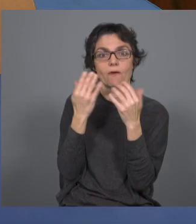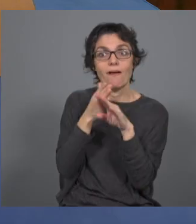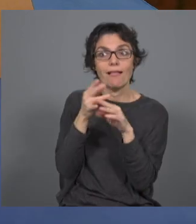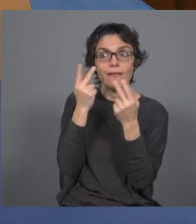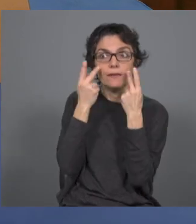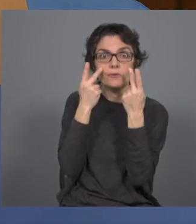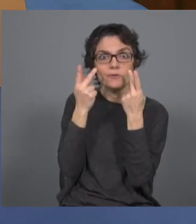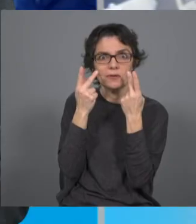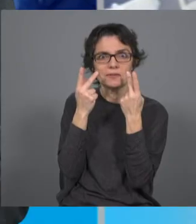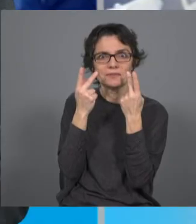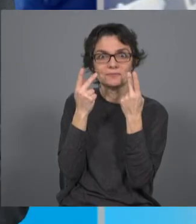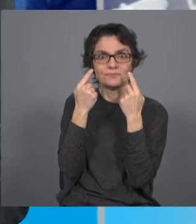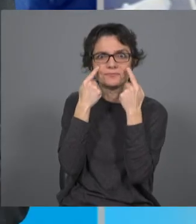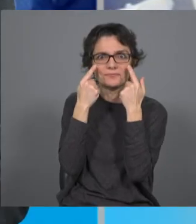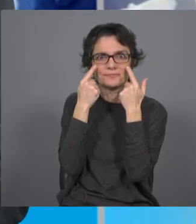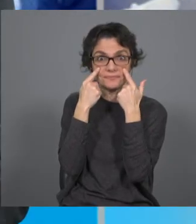está a pensar, a sentir,